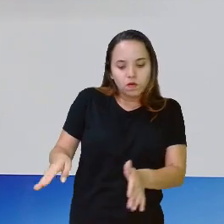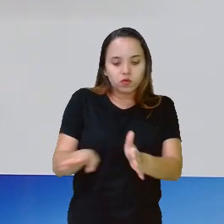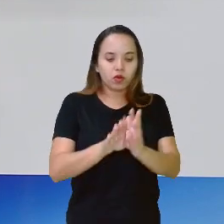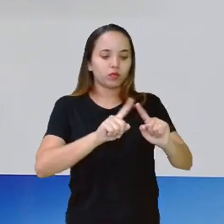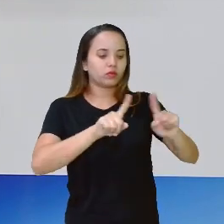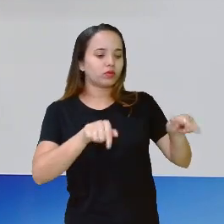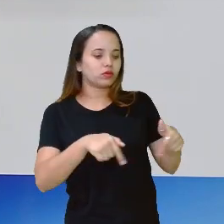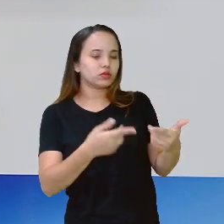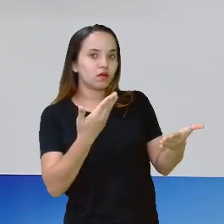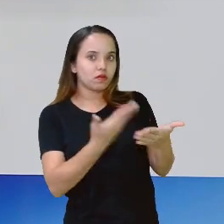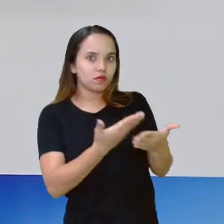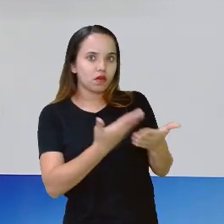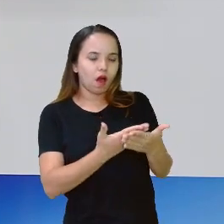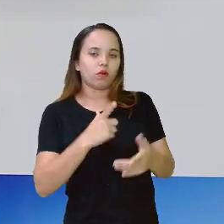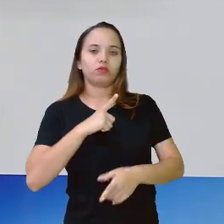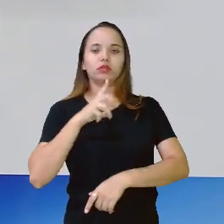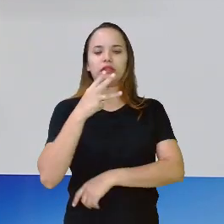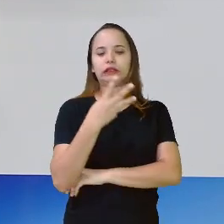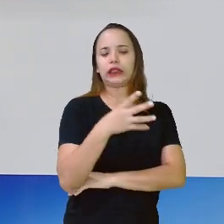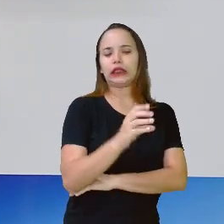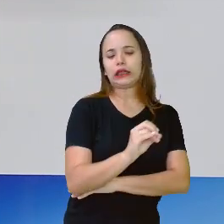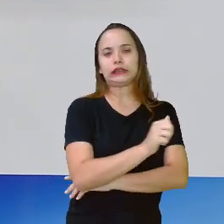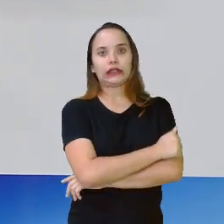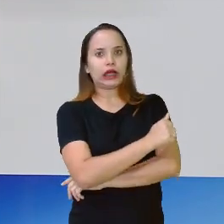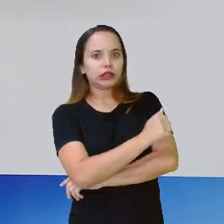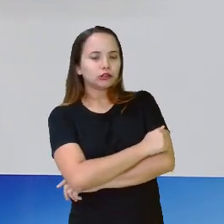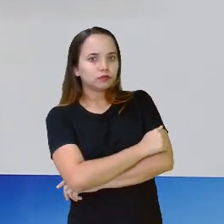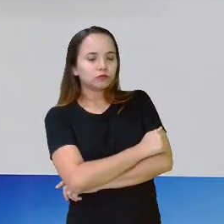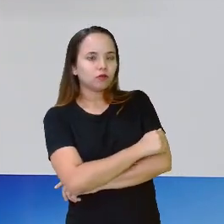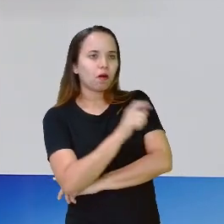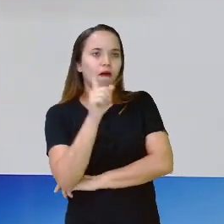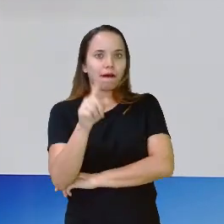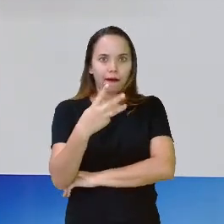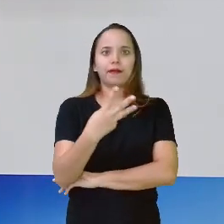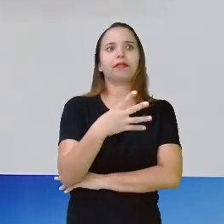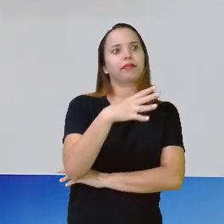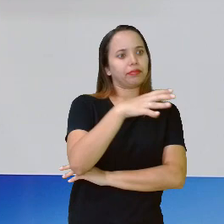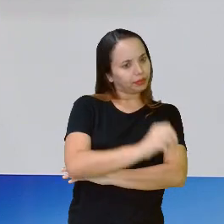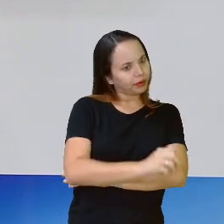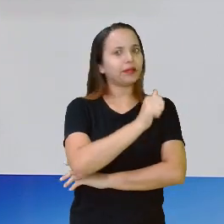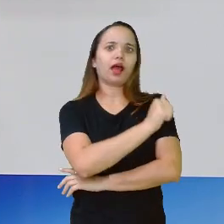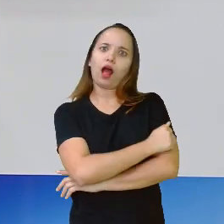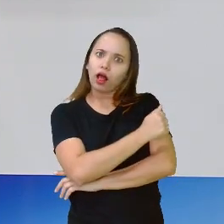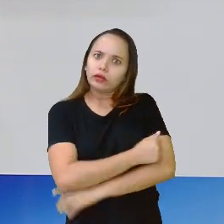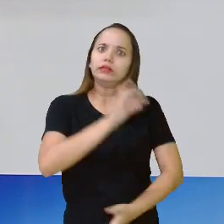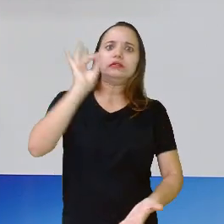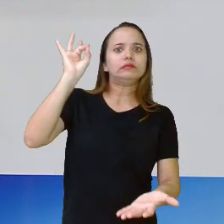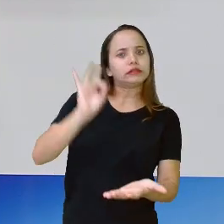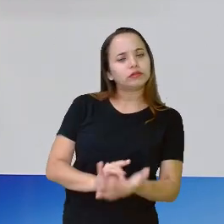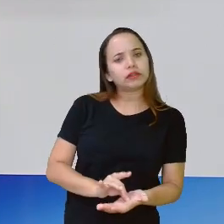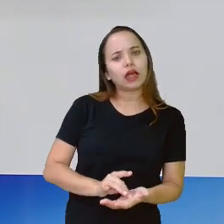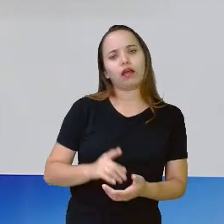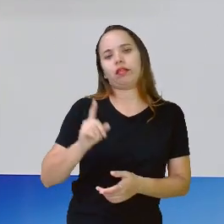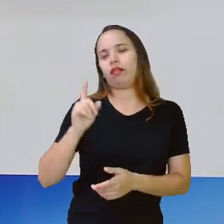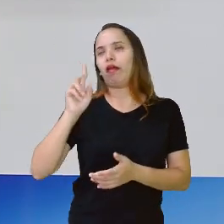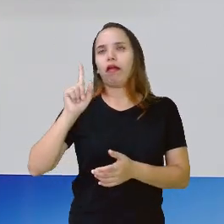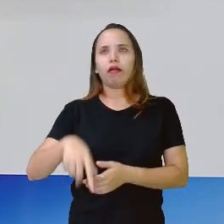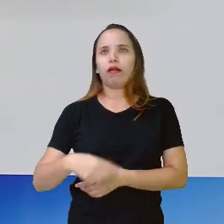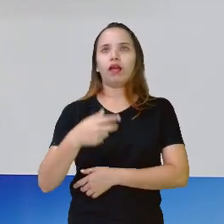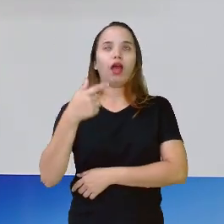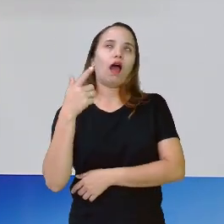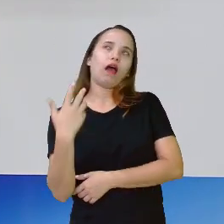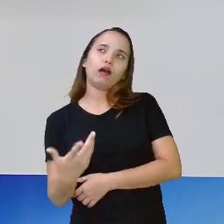30 estudantes, são 30 estudantes. E não 29 mais um com deficiência. Não, nada disso.